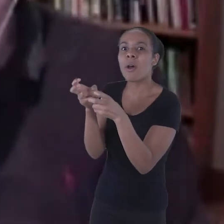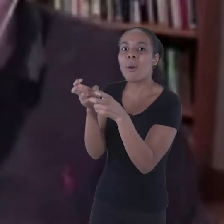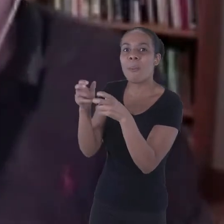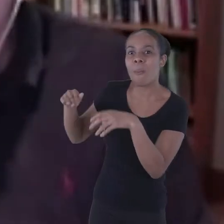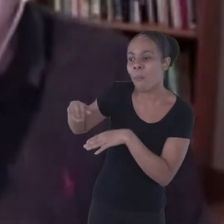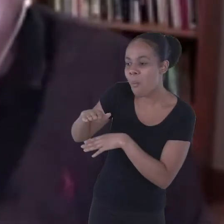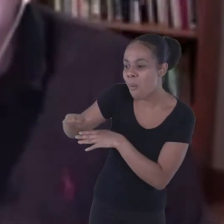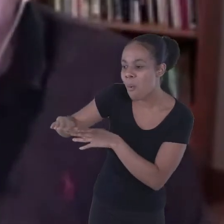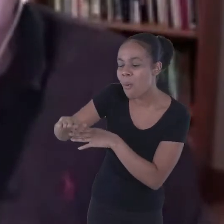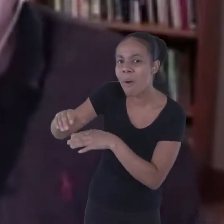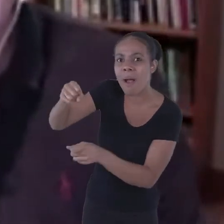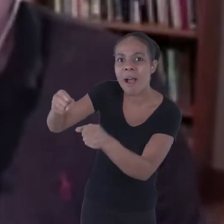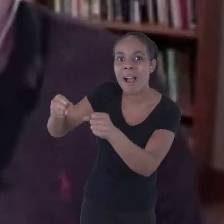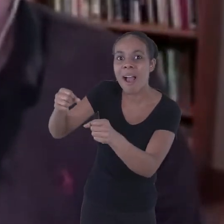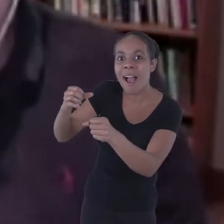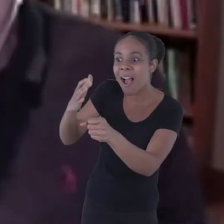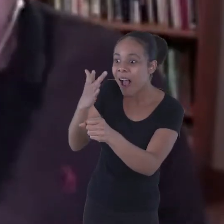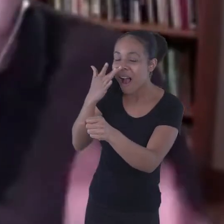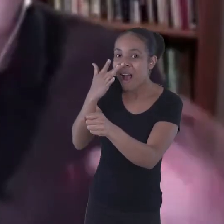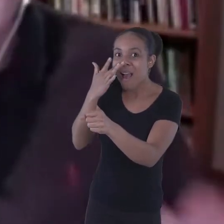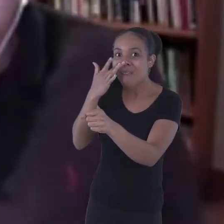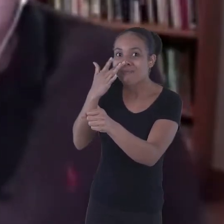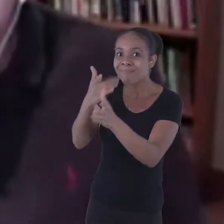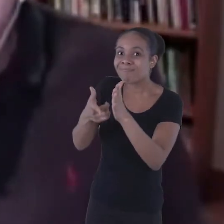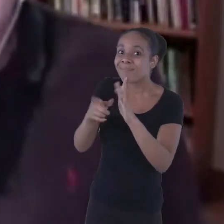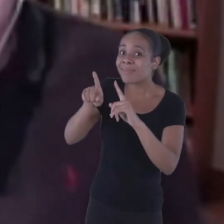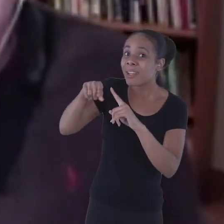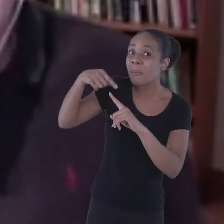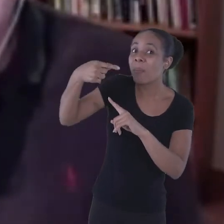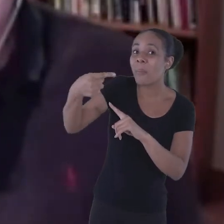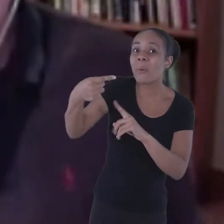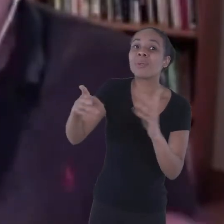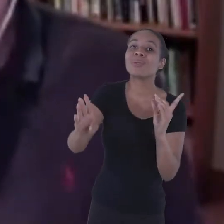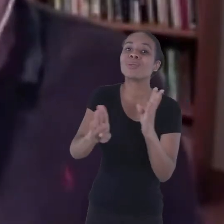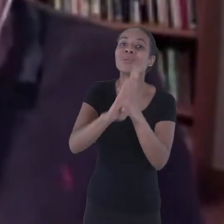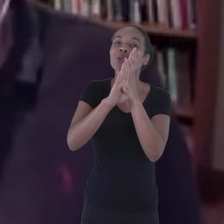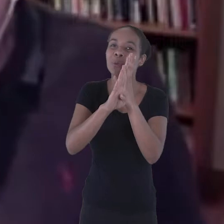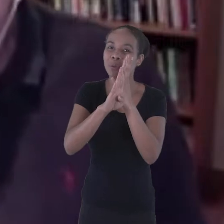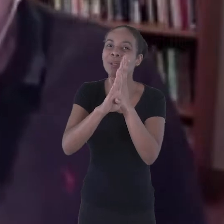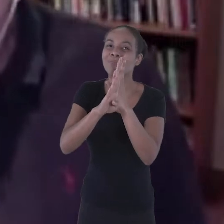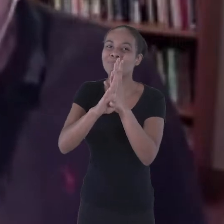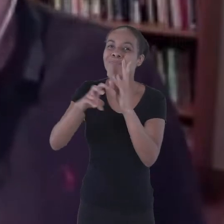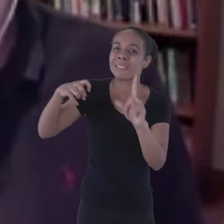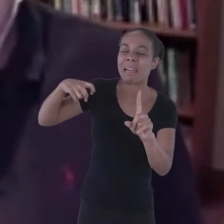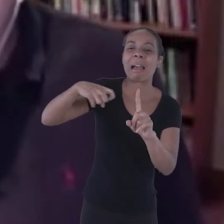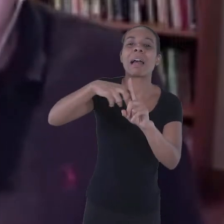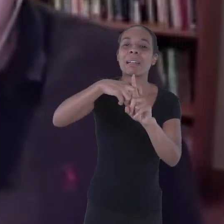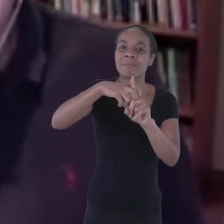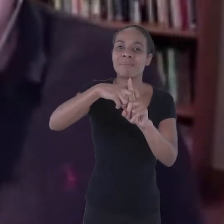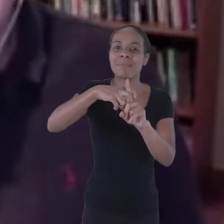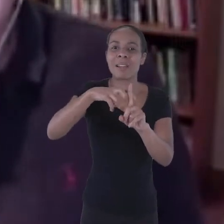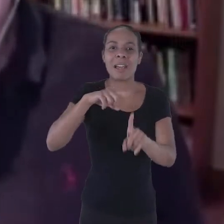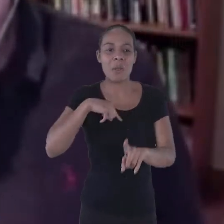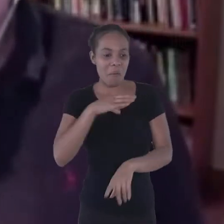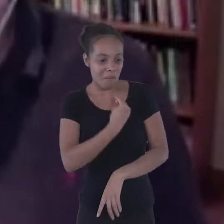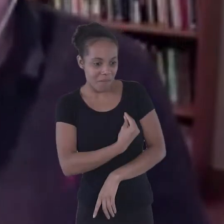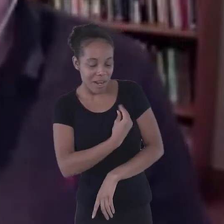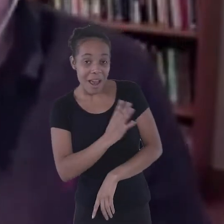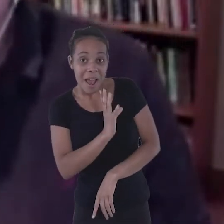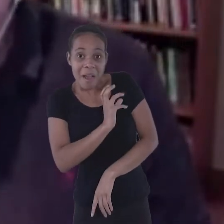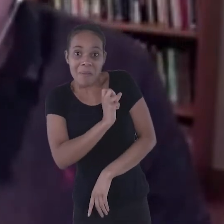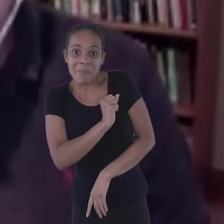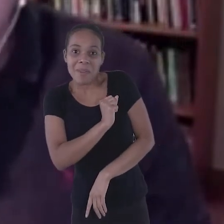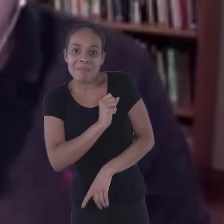conhecer os atropelados. Amei o trabalho sem saber que existiam patrões. Amei a vida sem